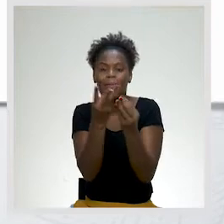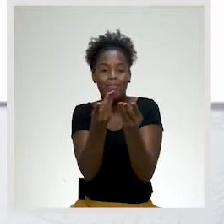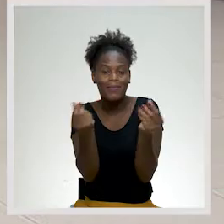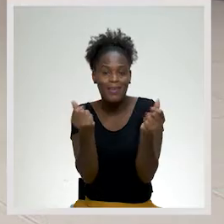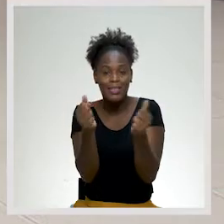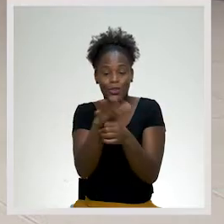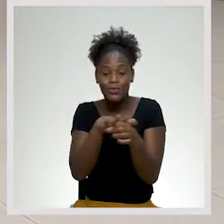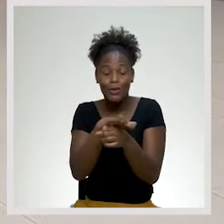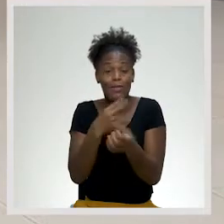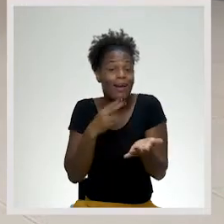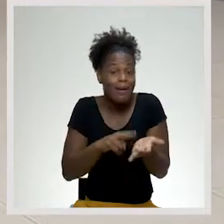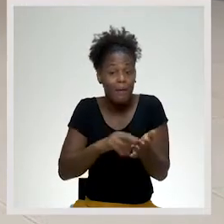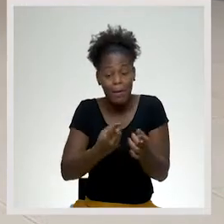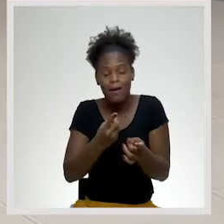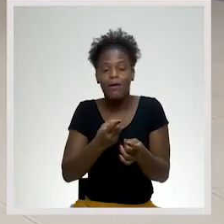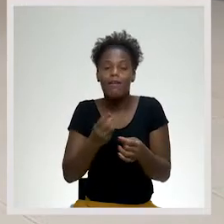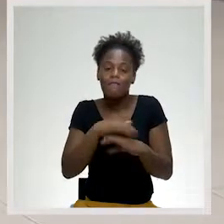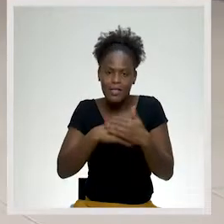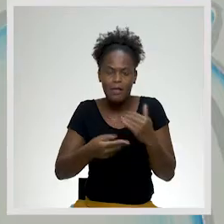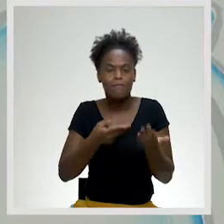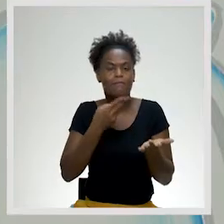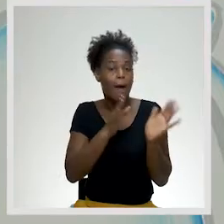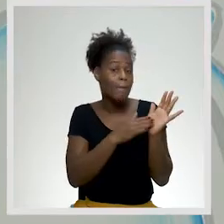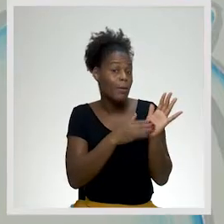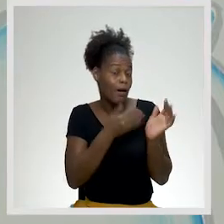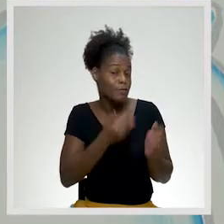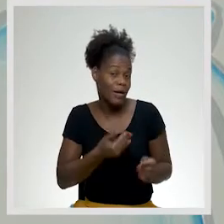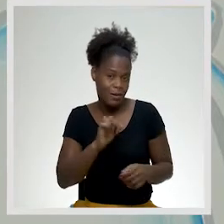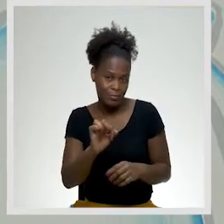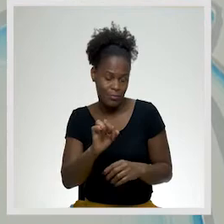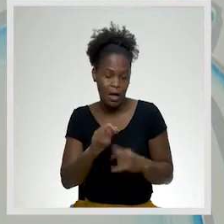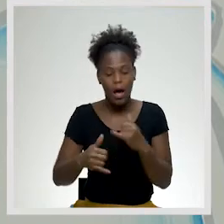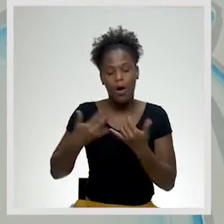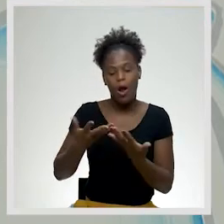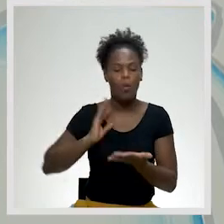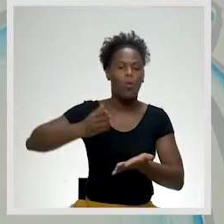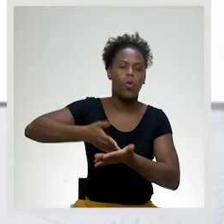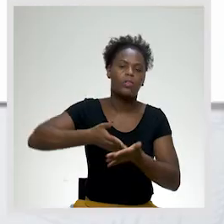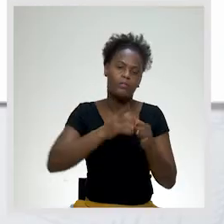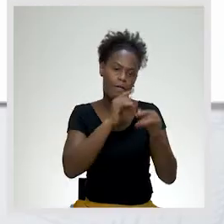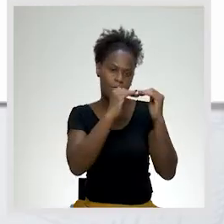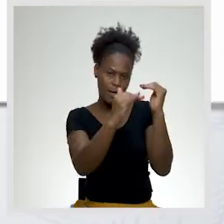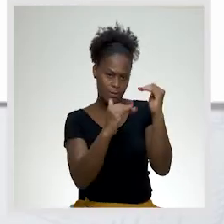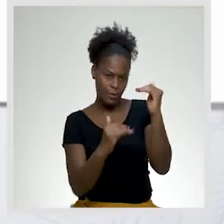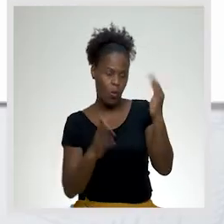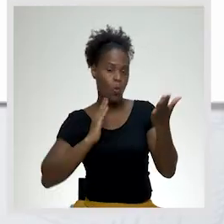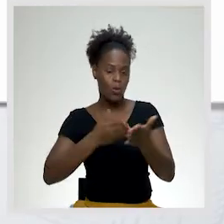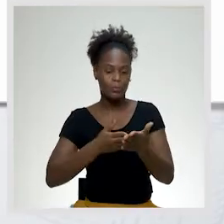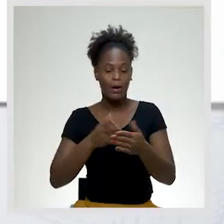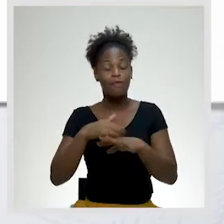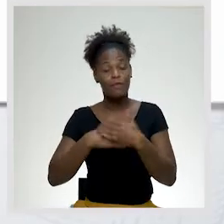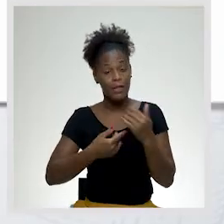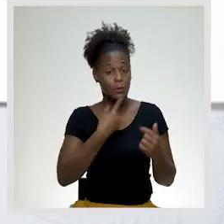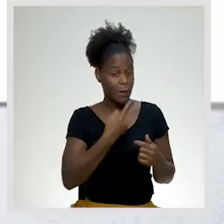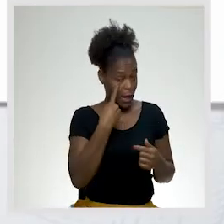para a concretização dessas experiências. E então chegamos à última fase. Feitas as